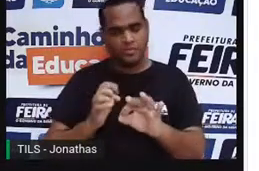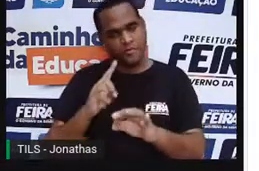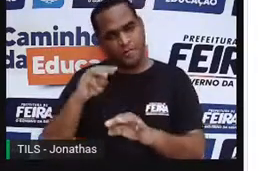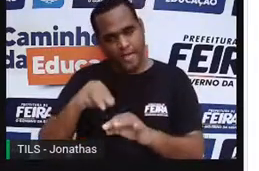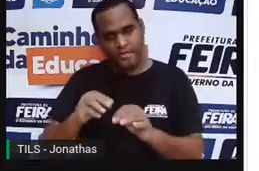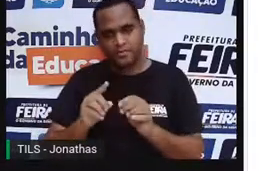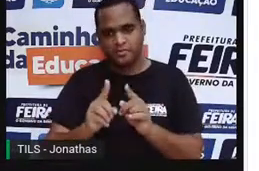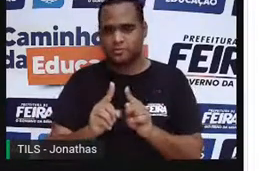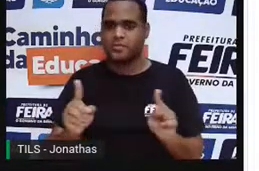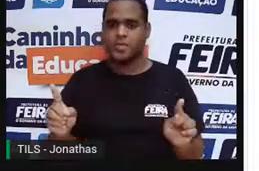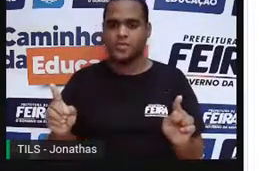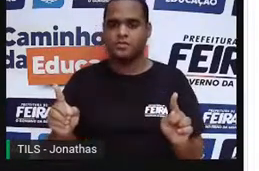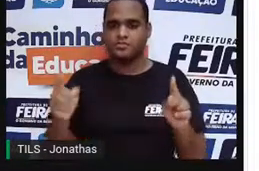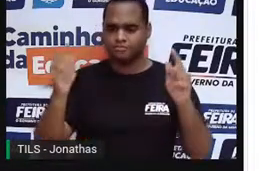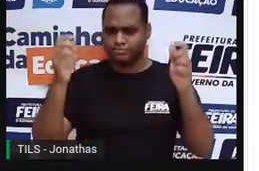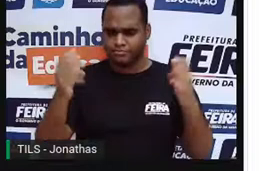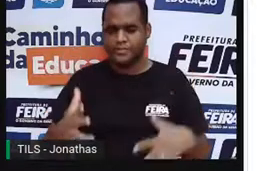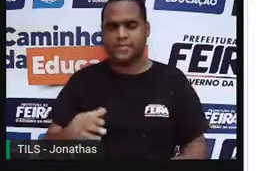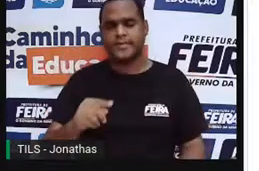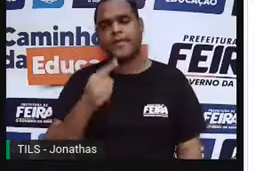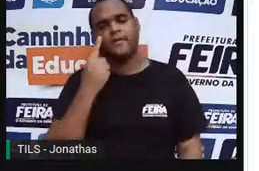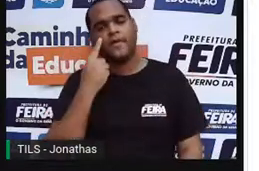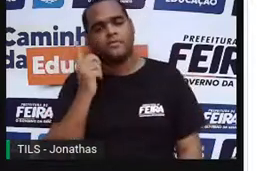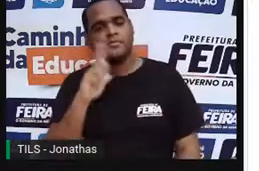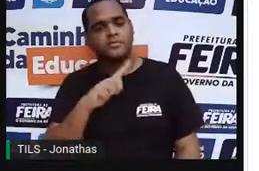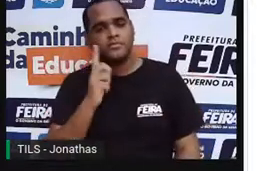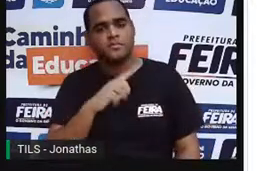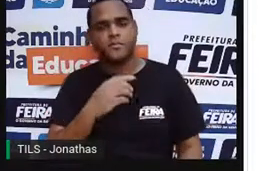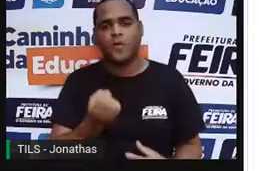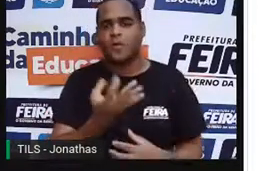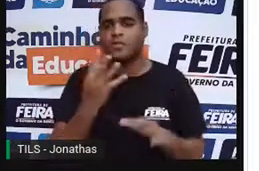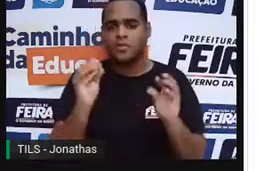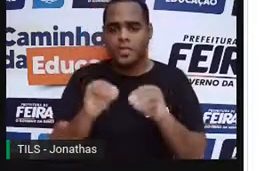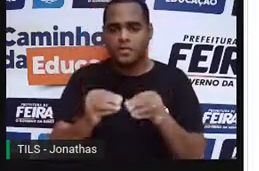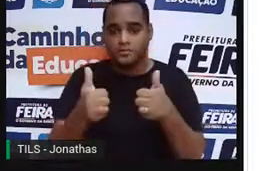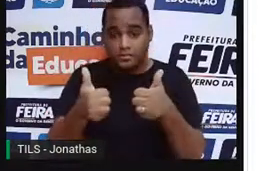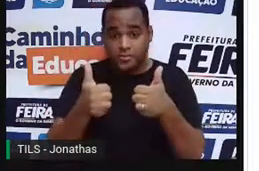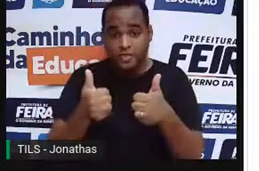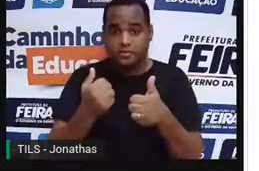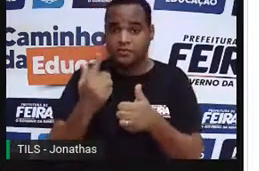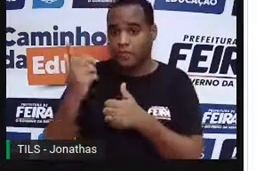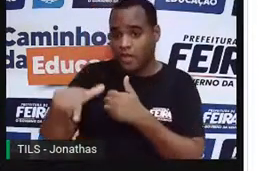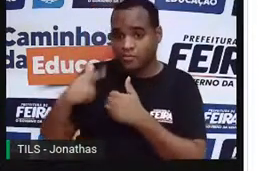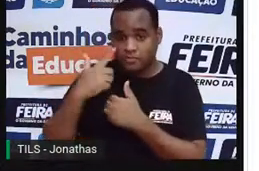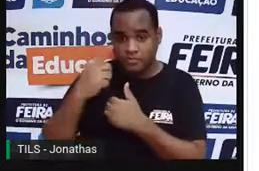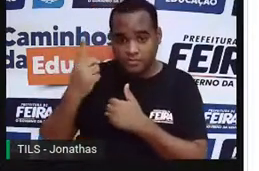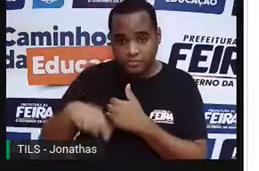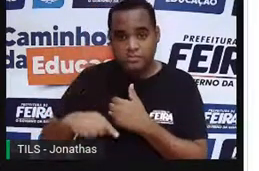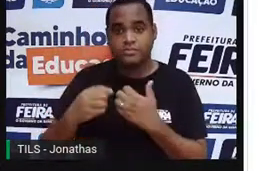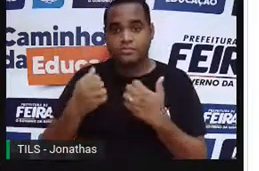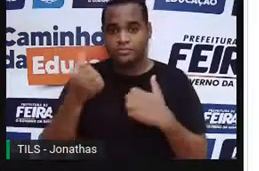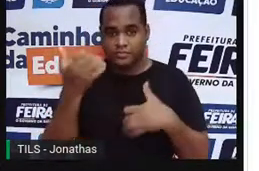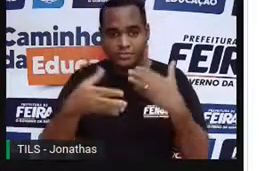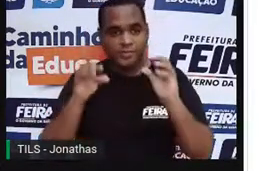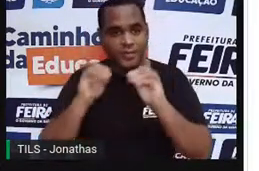Então veja que a gente vai conseguir colocar aqui ó eu acho que dá para colocar mais uma